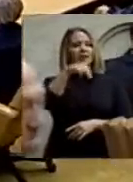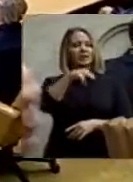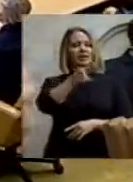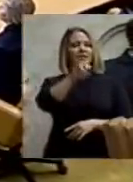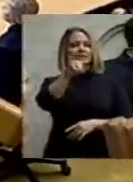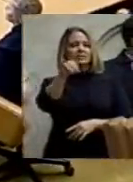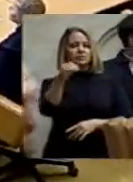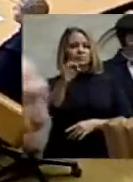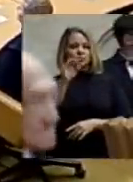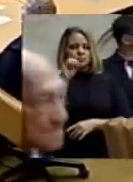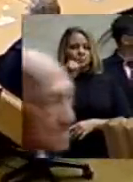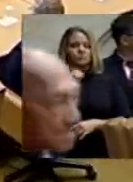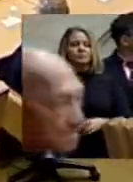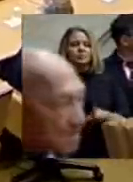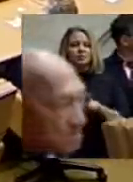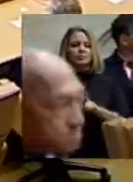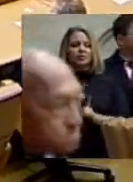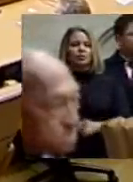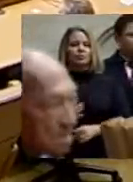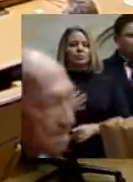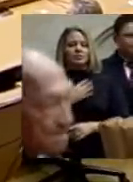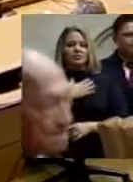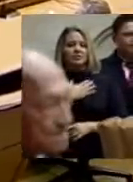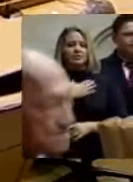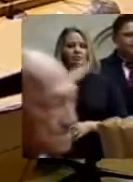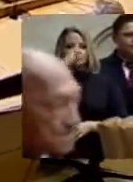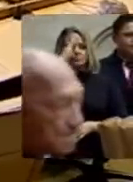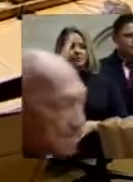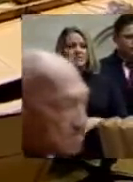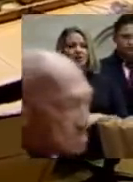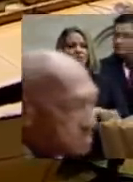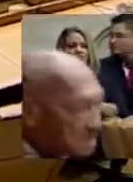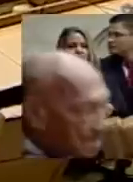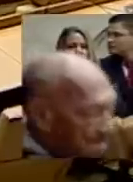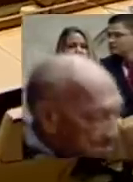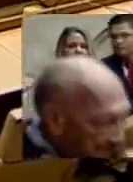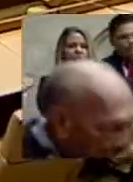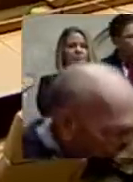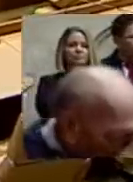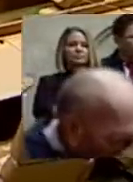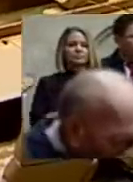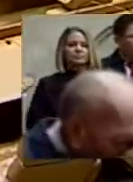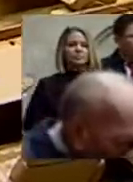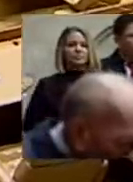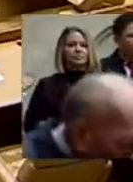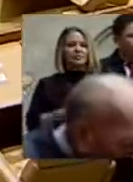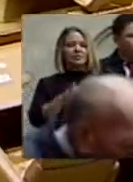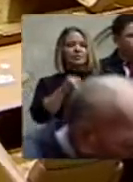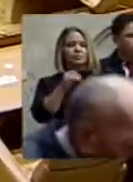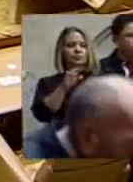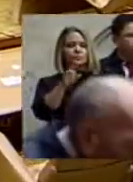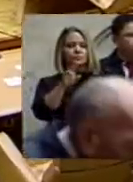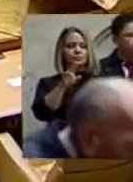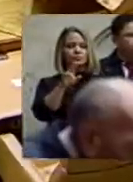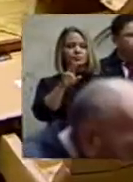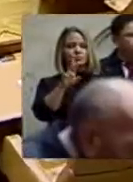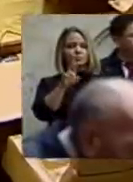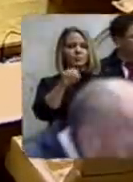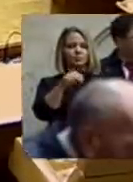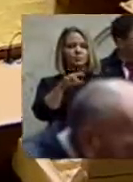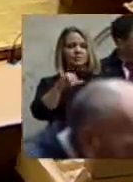Martins Peri. Comandante da Aeronáutica do Brasil, tenente brigadeiro do ar, Juniti Saito.